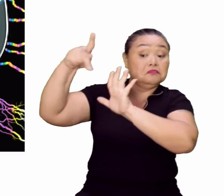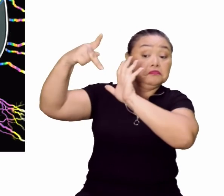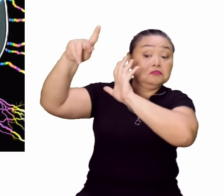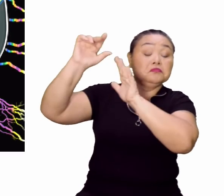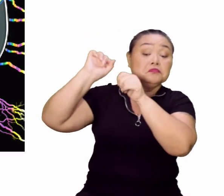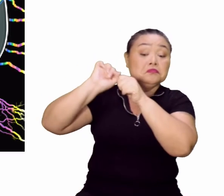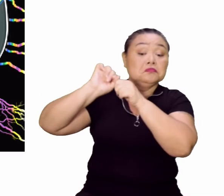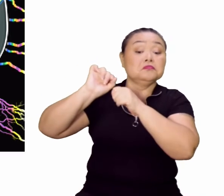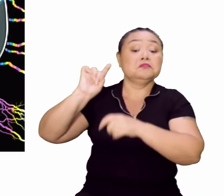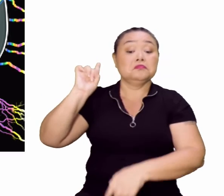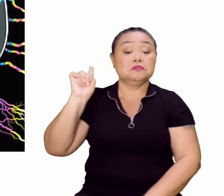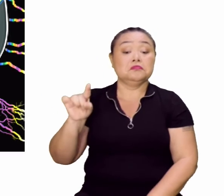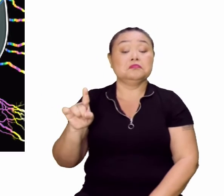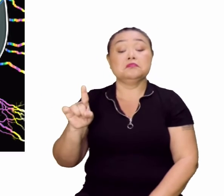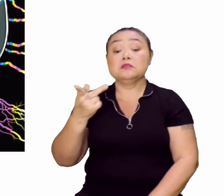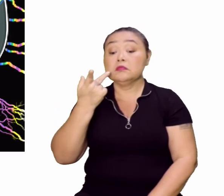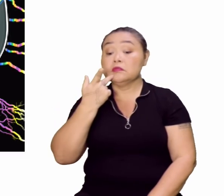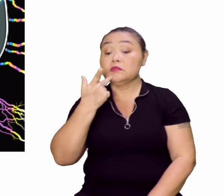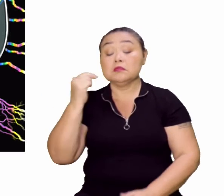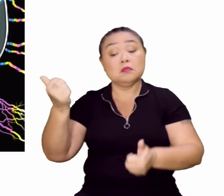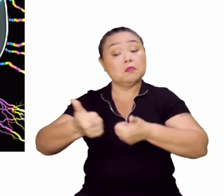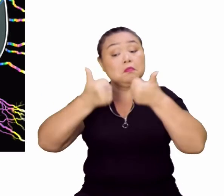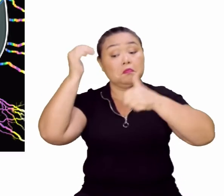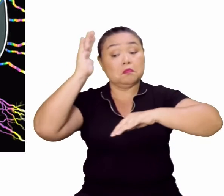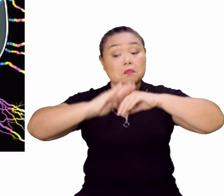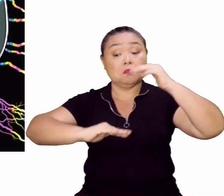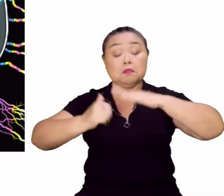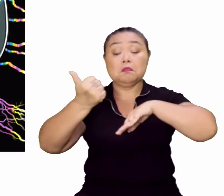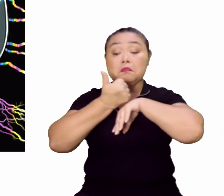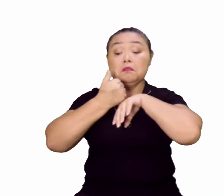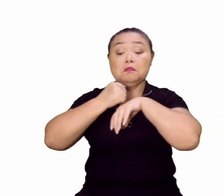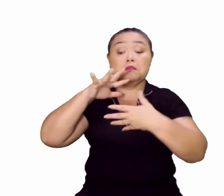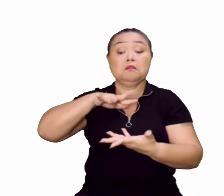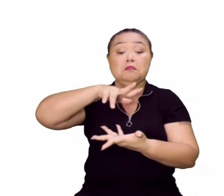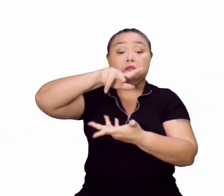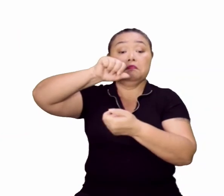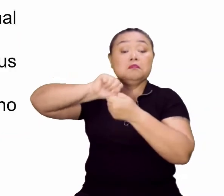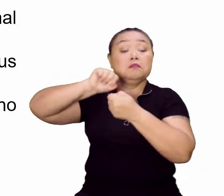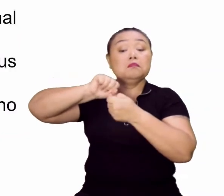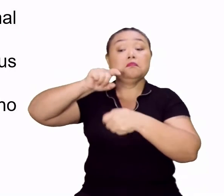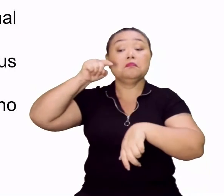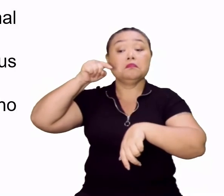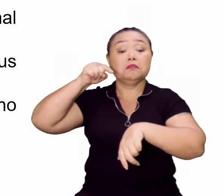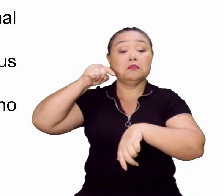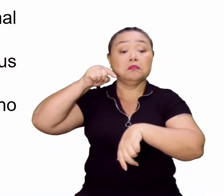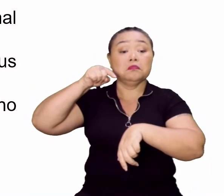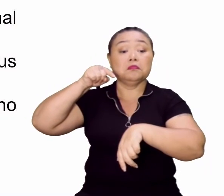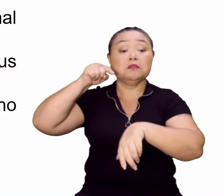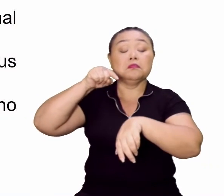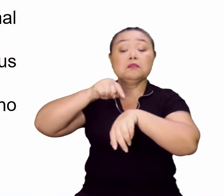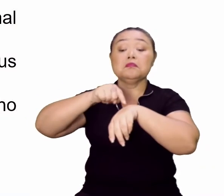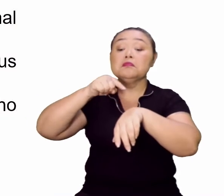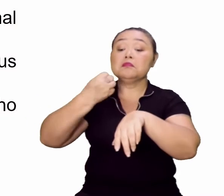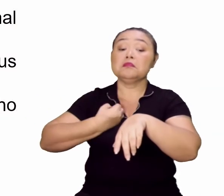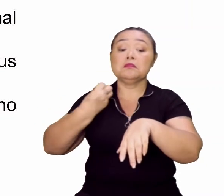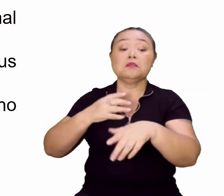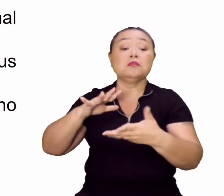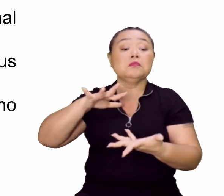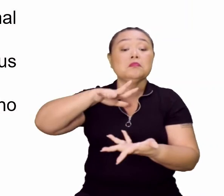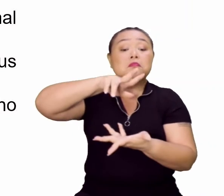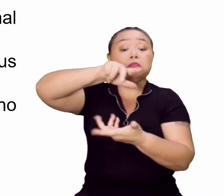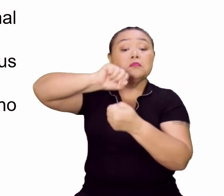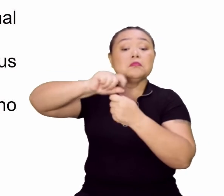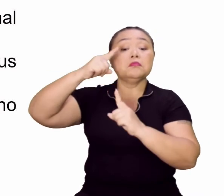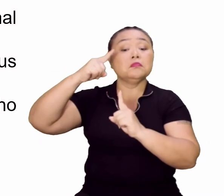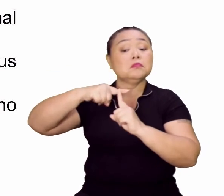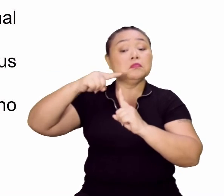em seu território, ou seja, eles ficam com os melhores profissionais do mundo. Perfeito. Questão 3. Do mundo globalizado, um